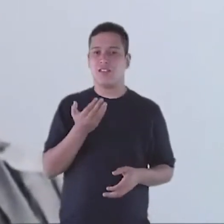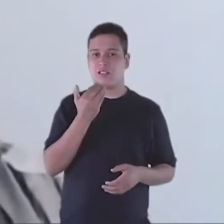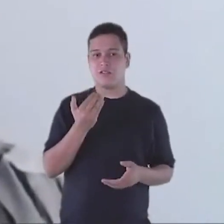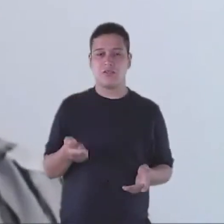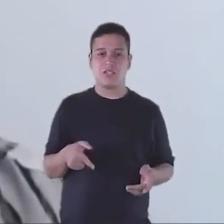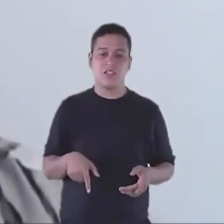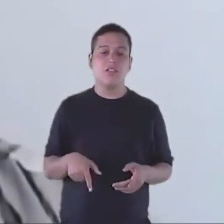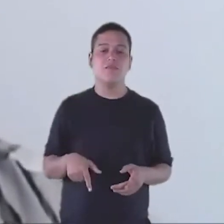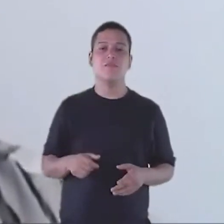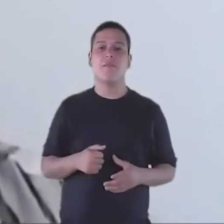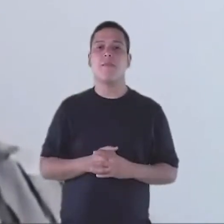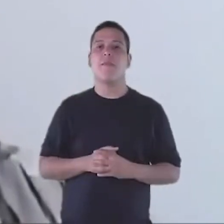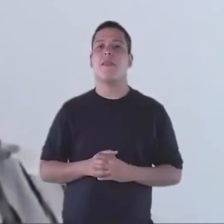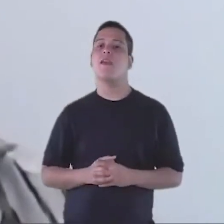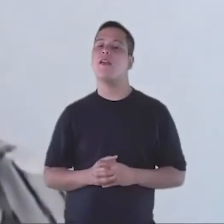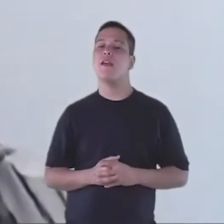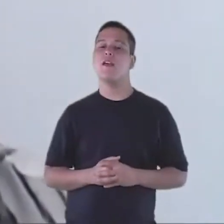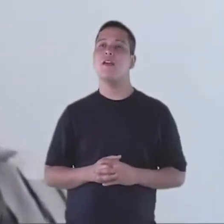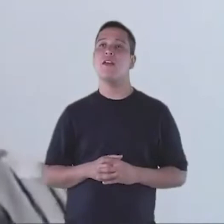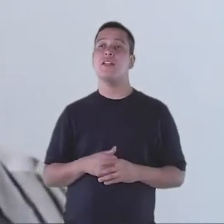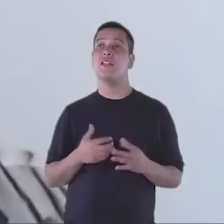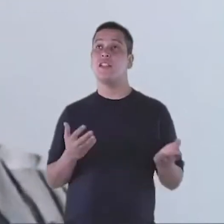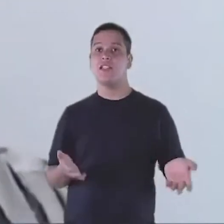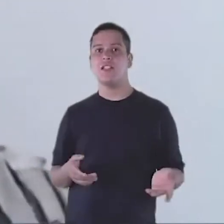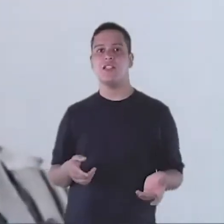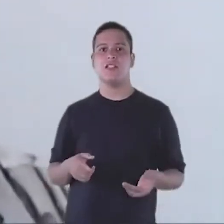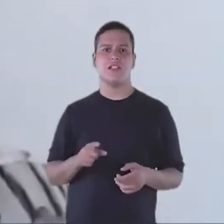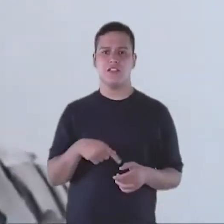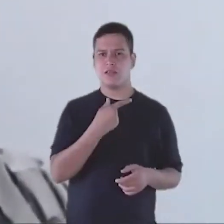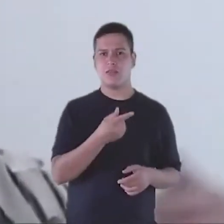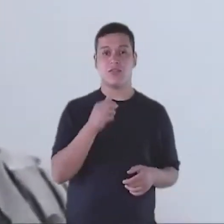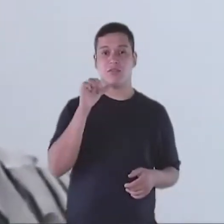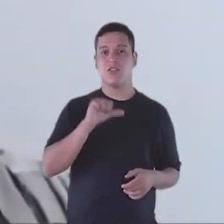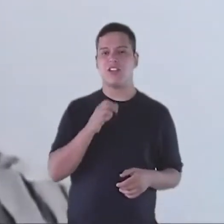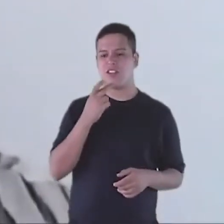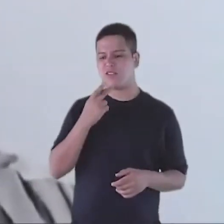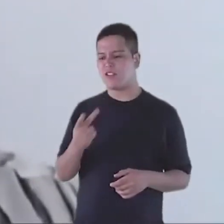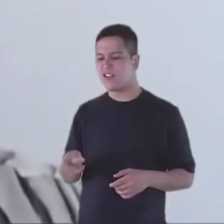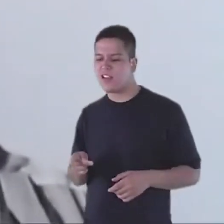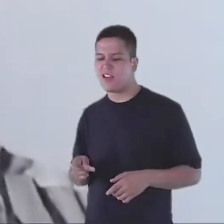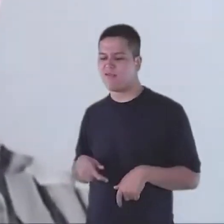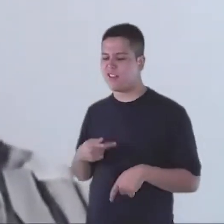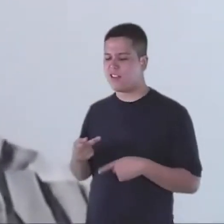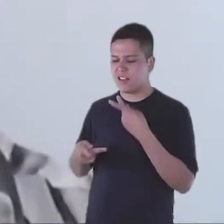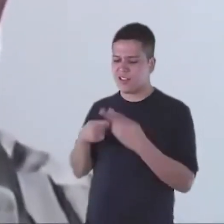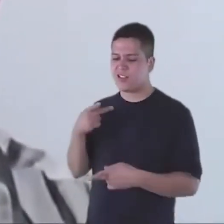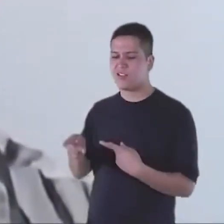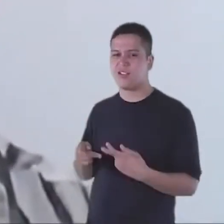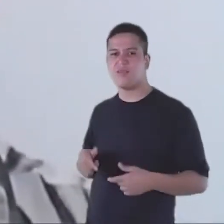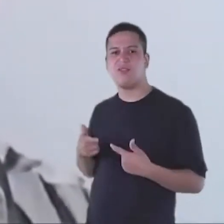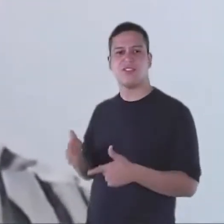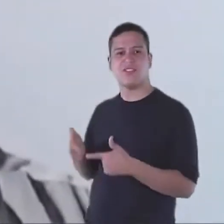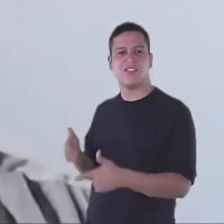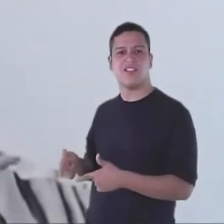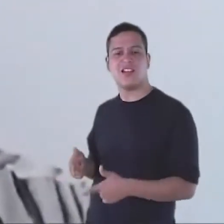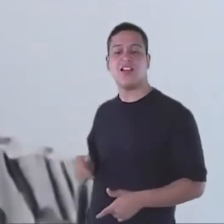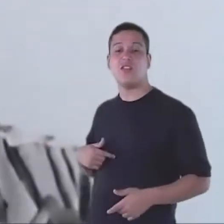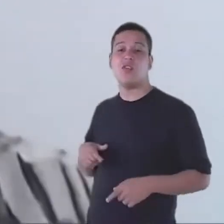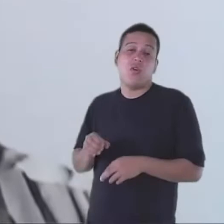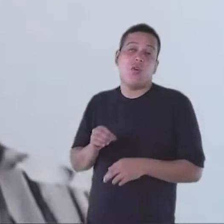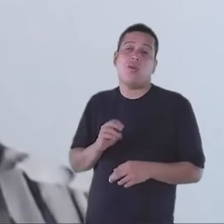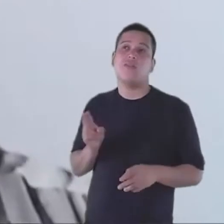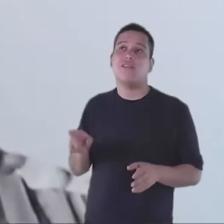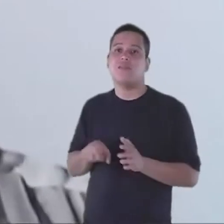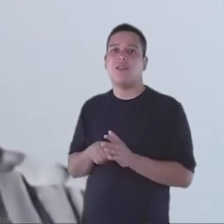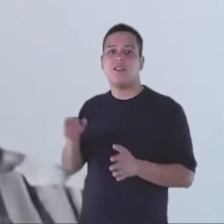merenda. E eles começavam a debochar de mim, ou dar tapinha na minha cabeça, ou tentar tirar meu